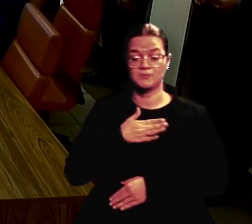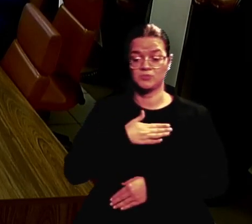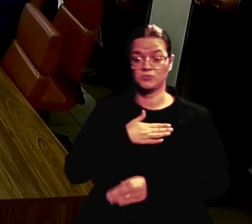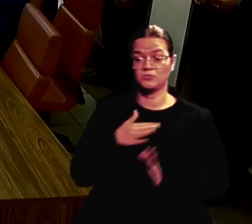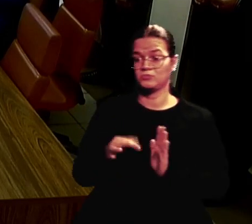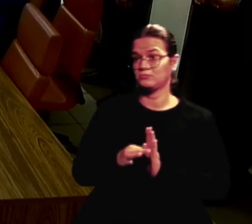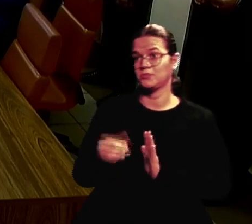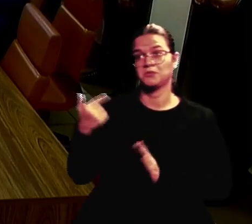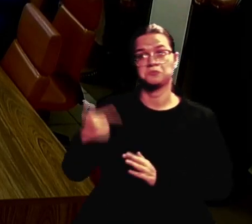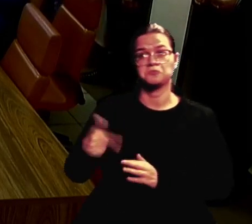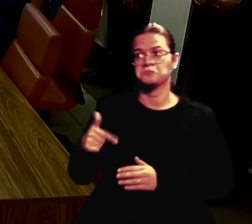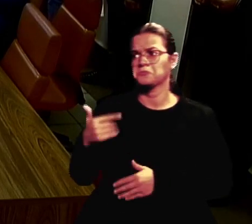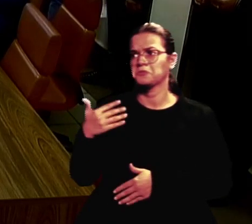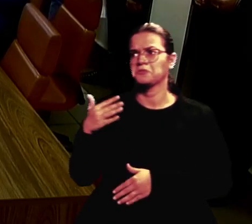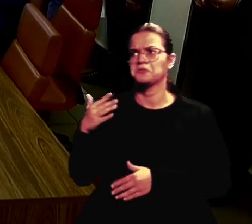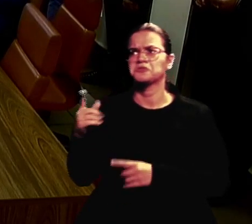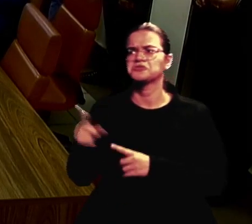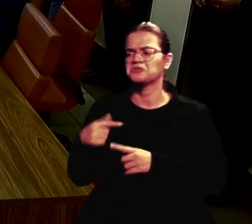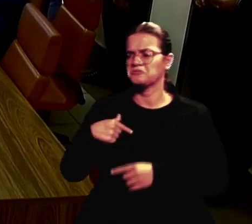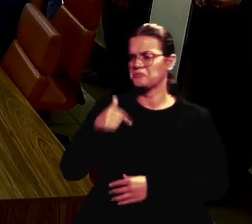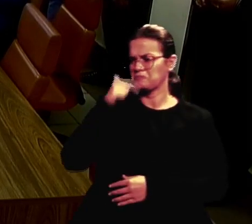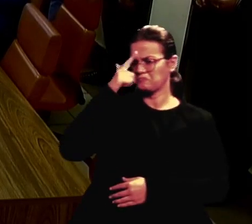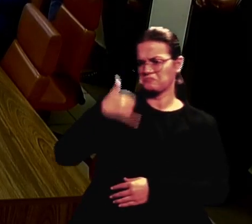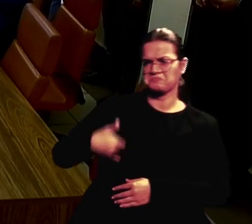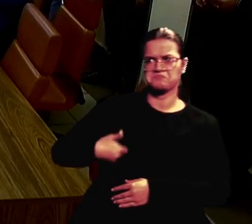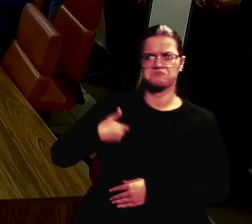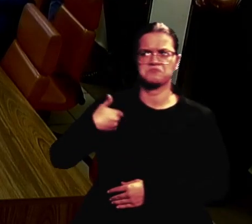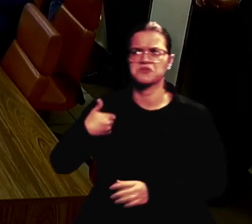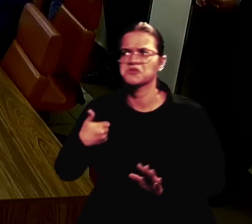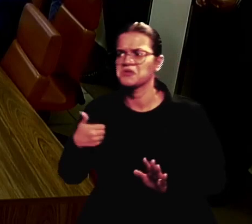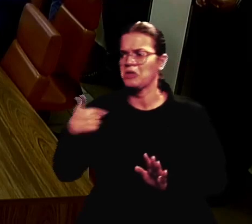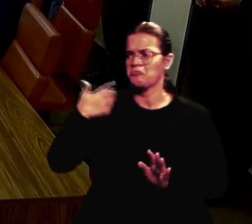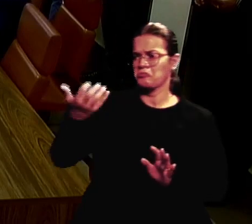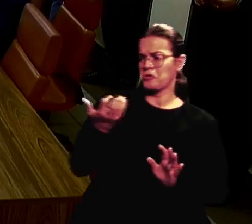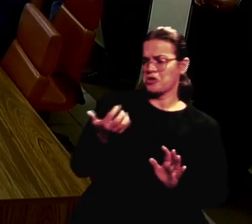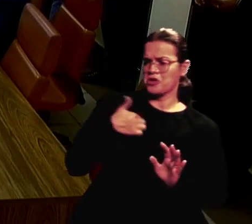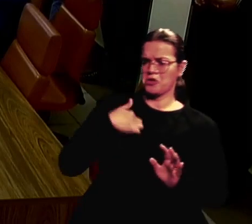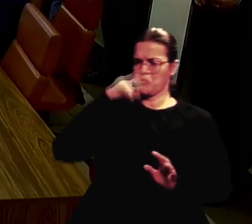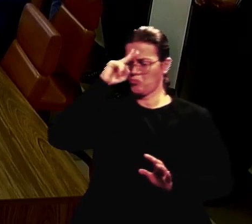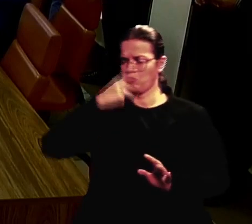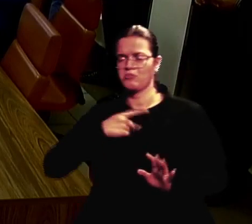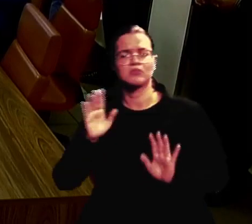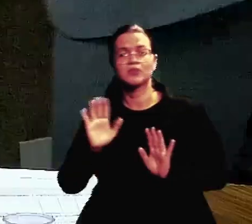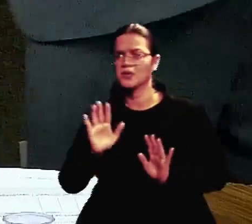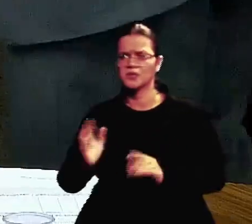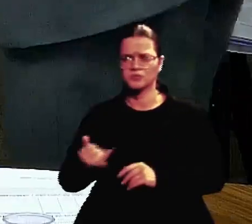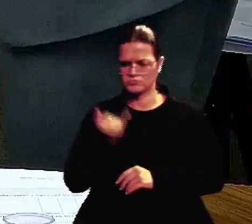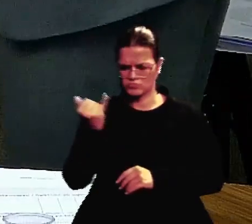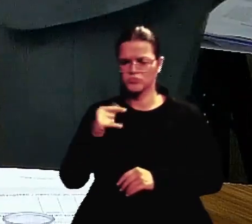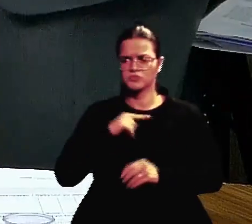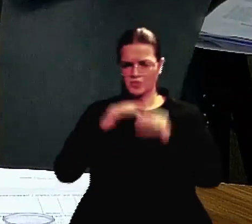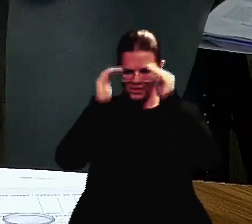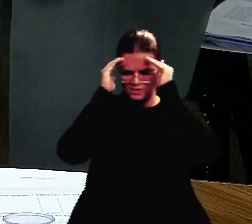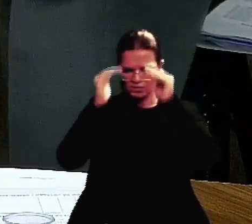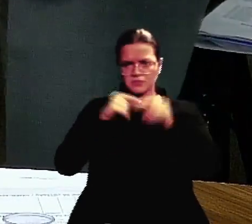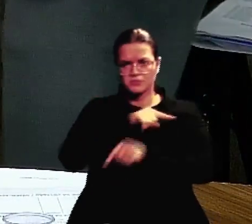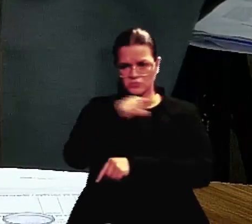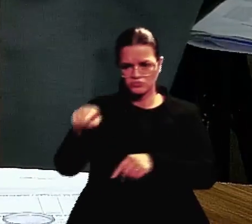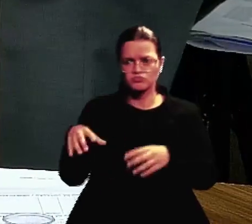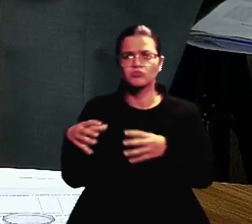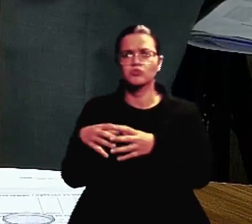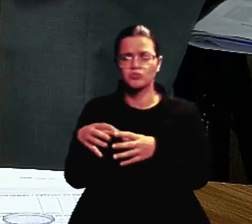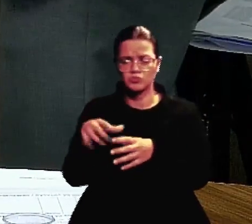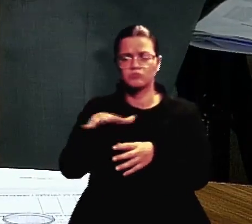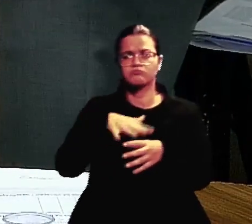minha parte, não existe qualquer tipo de vaidade ou questão em relação ao projeto. O importante é atender a categoria, que